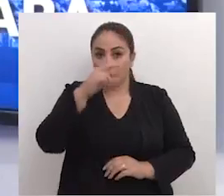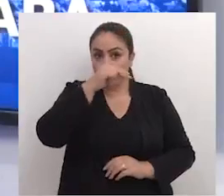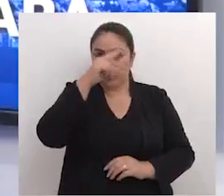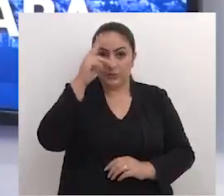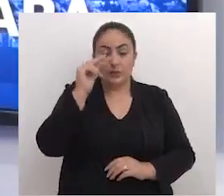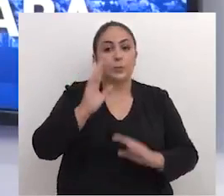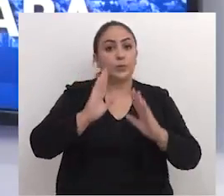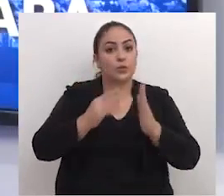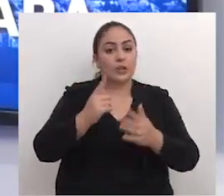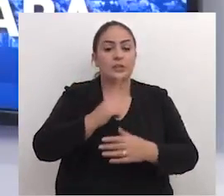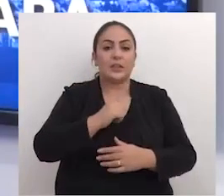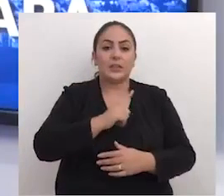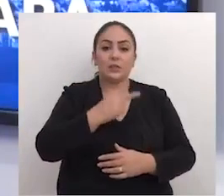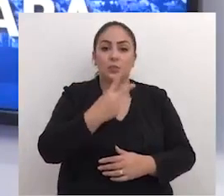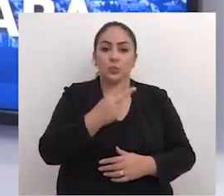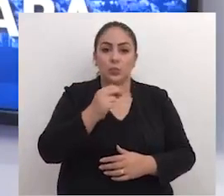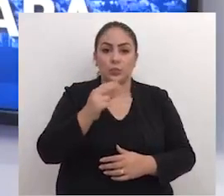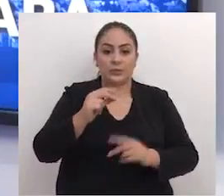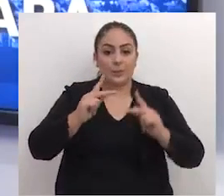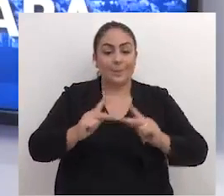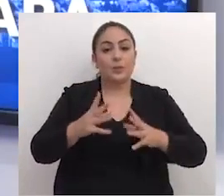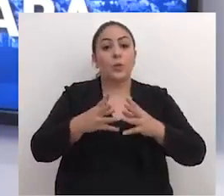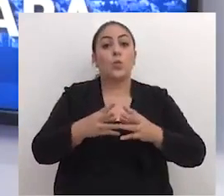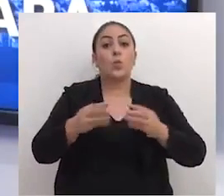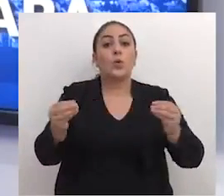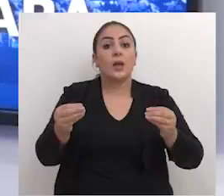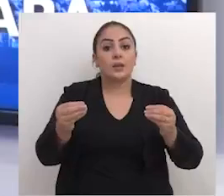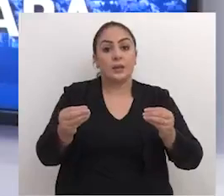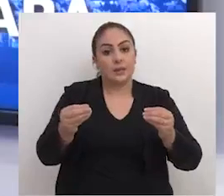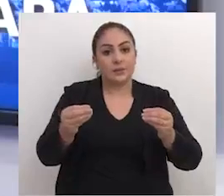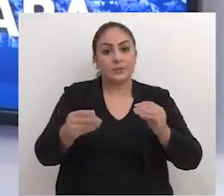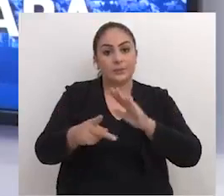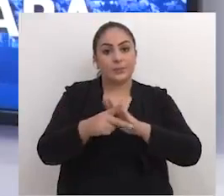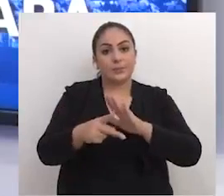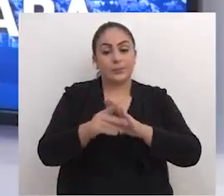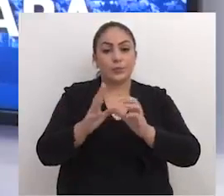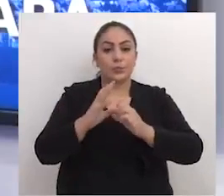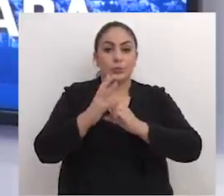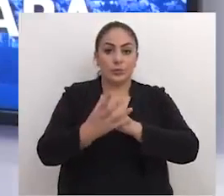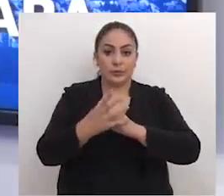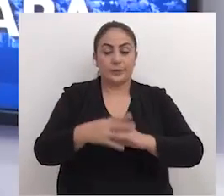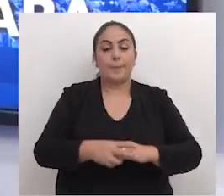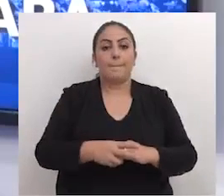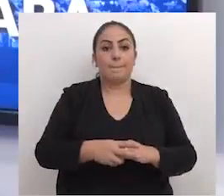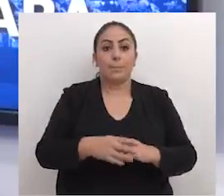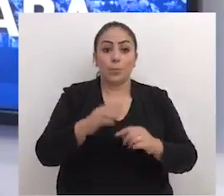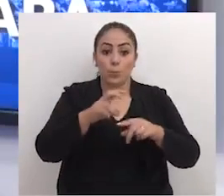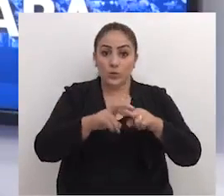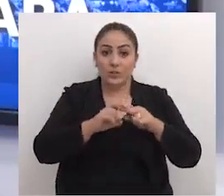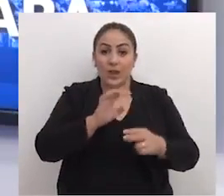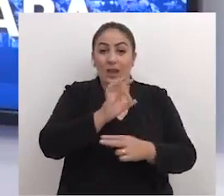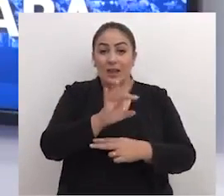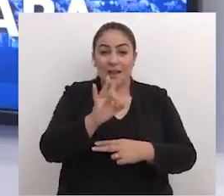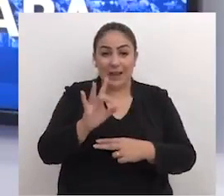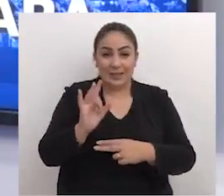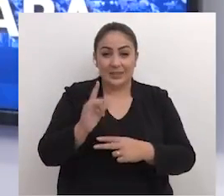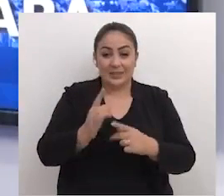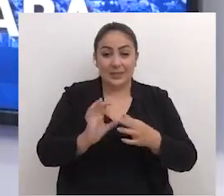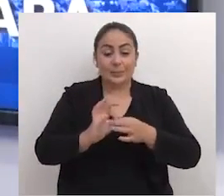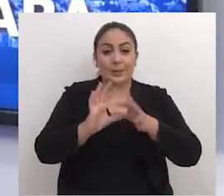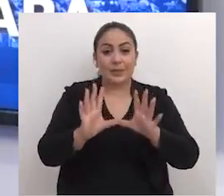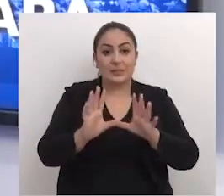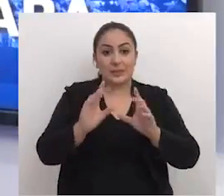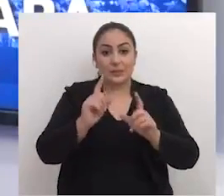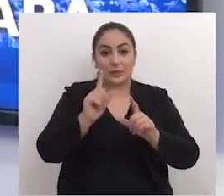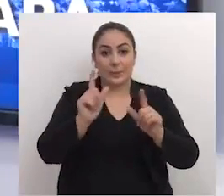No município já são mais de 200 pessoas curadas do coronavírus. Por isso, cada alta de paciente também é